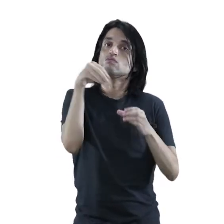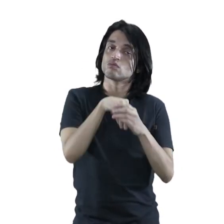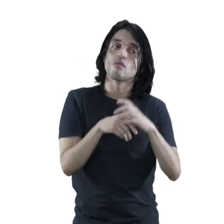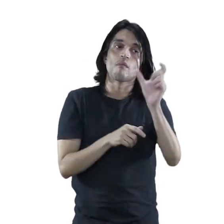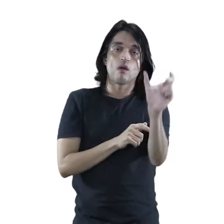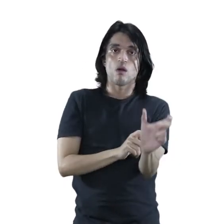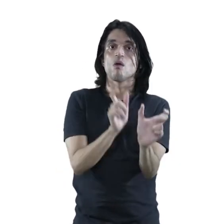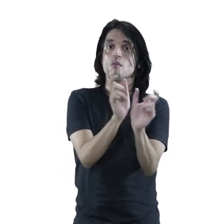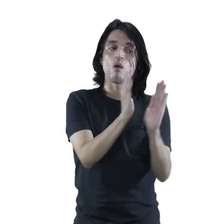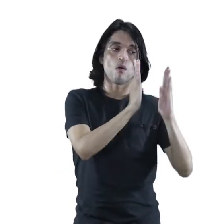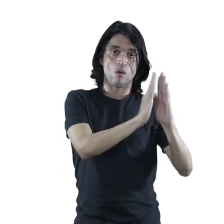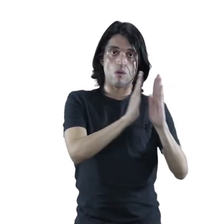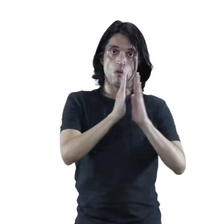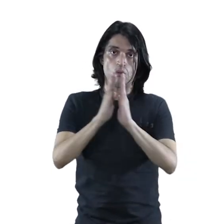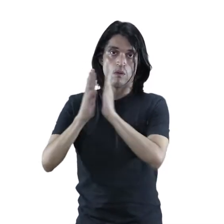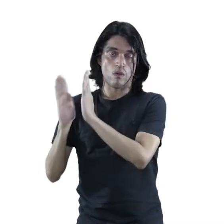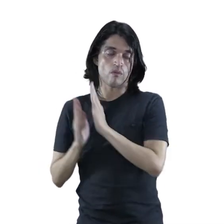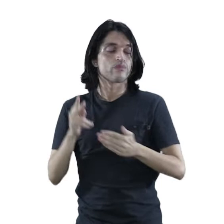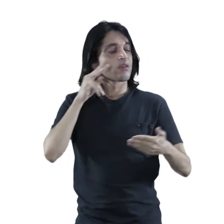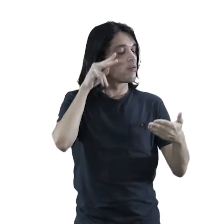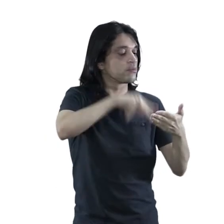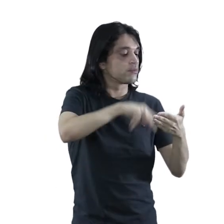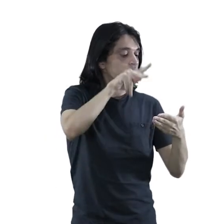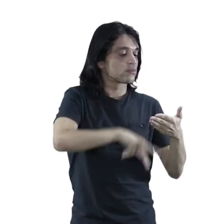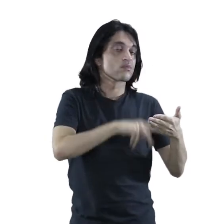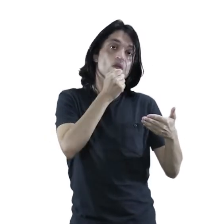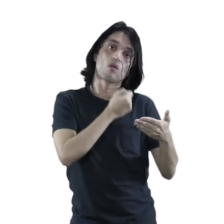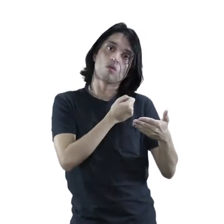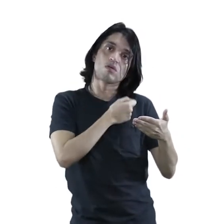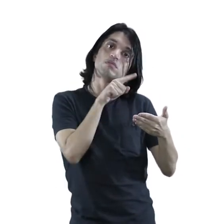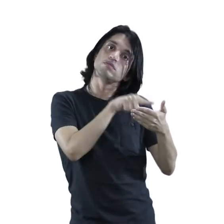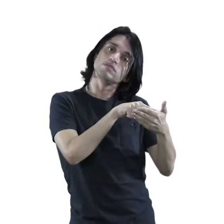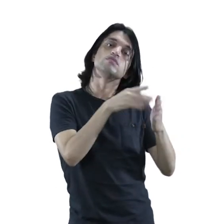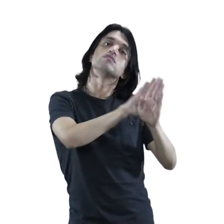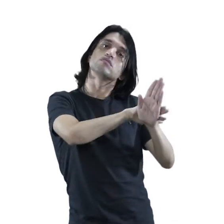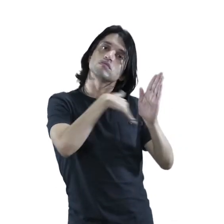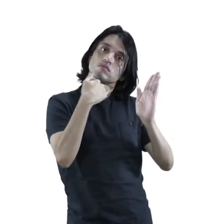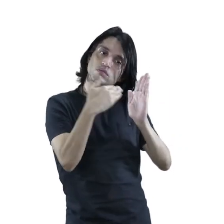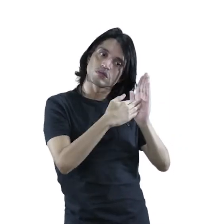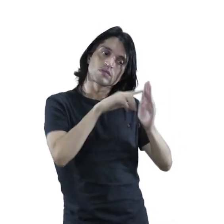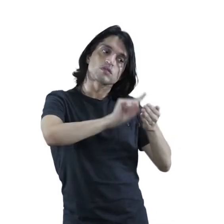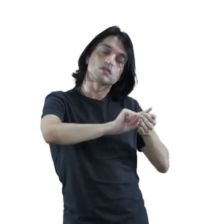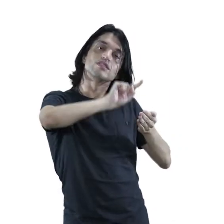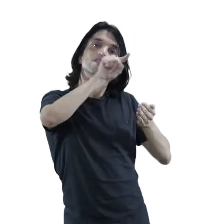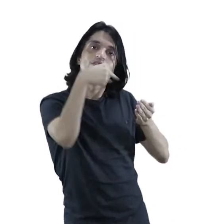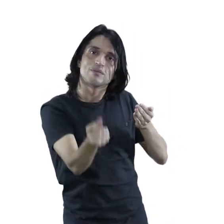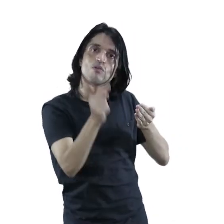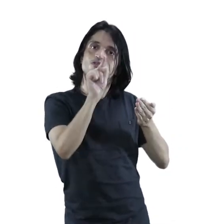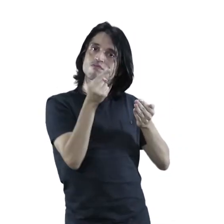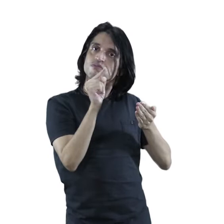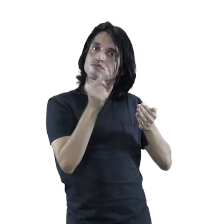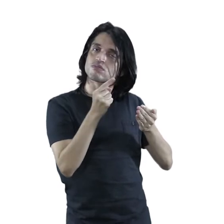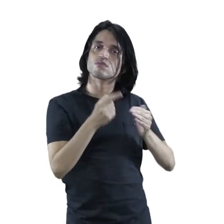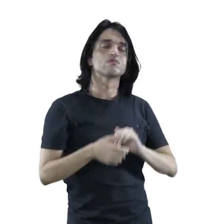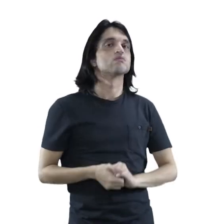decimal ocupa uma ordem no sistema de numeração decimal. Ao realizar a leitura de um número decimal, leia-se a parte